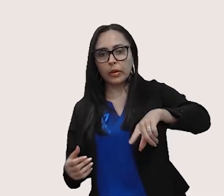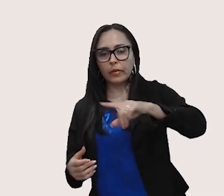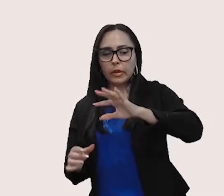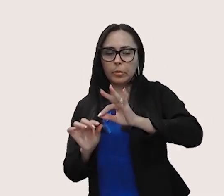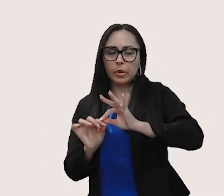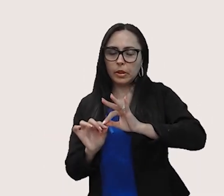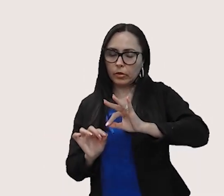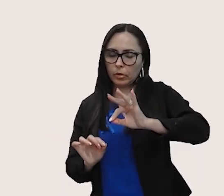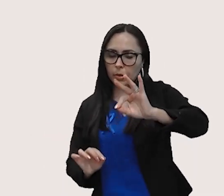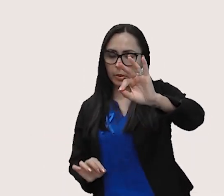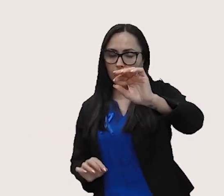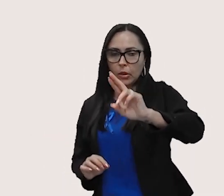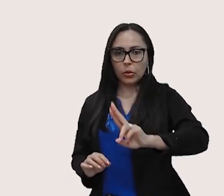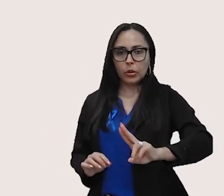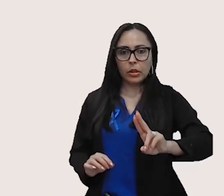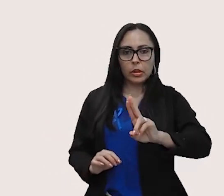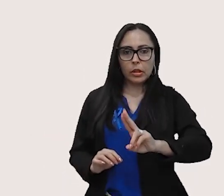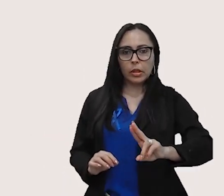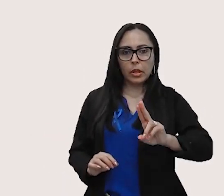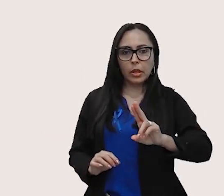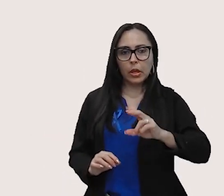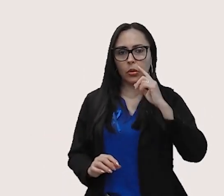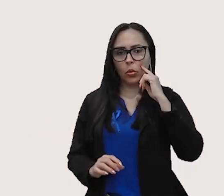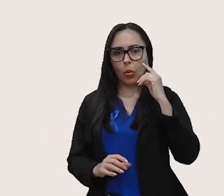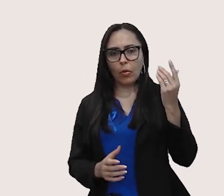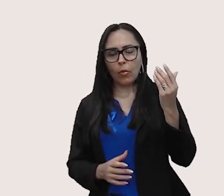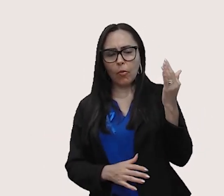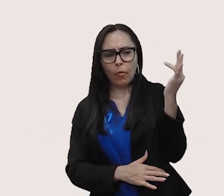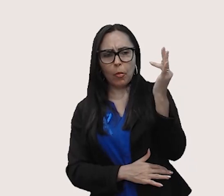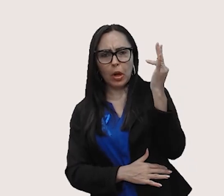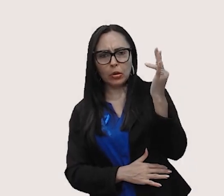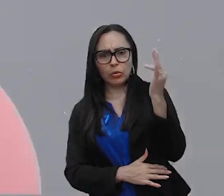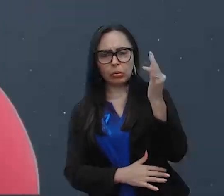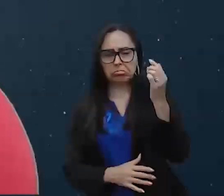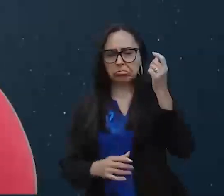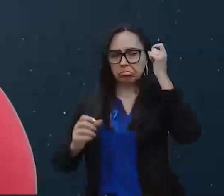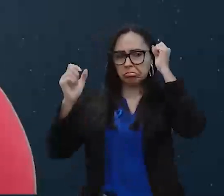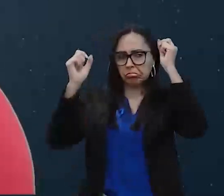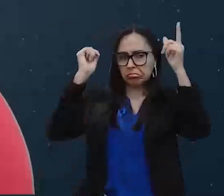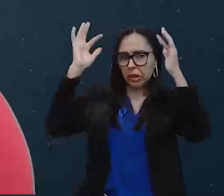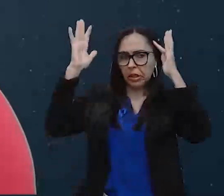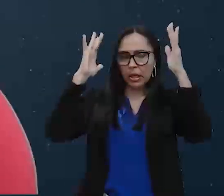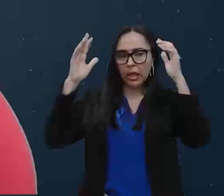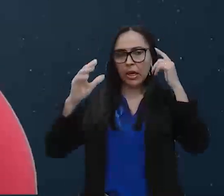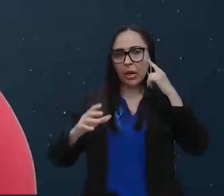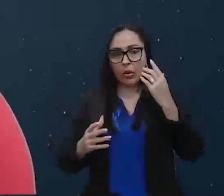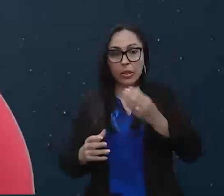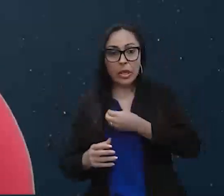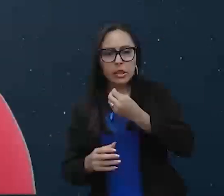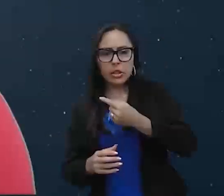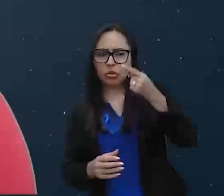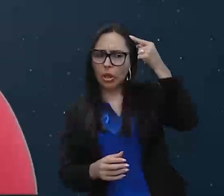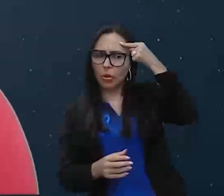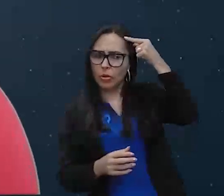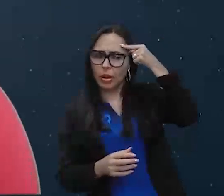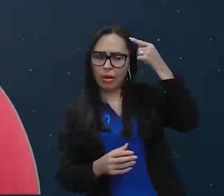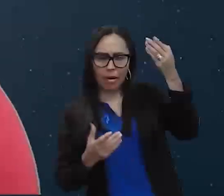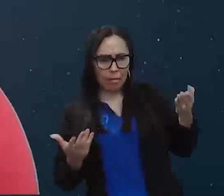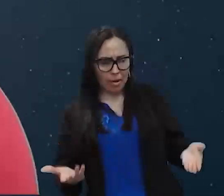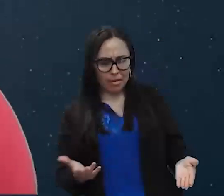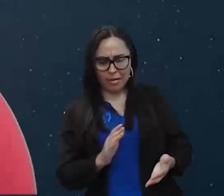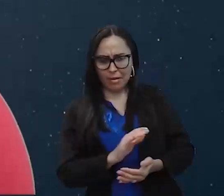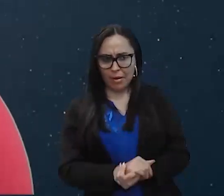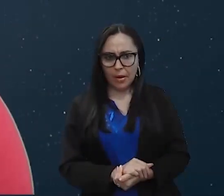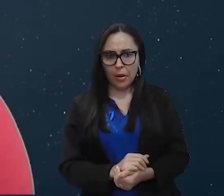comprimento utilizando um padrão ideal, ou seja, uma coisa que só existe lá em nossa cabeça, porque na